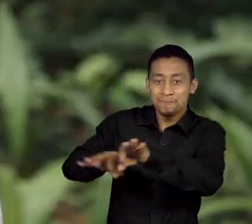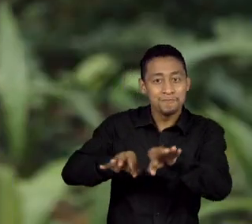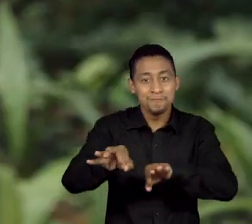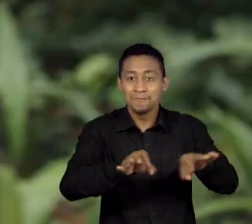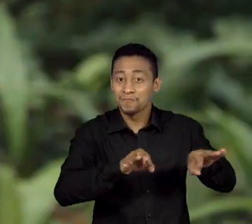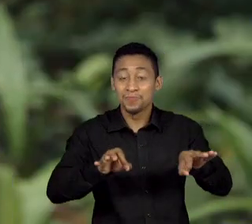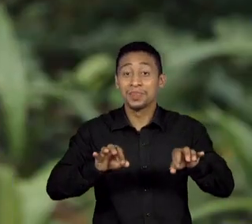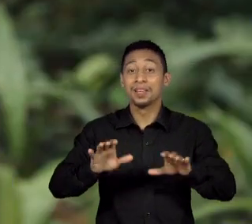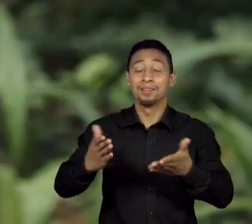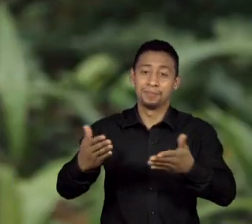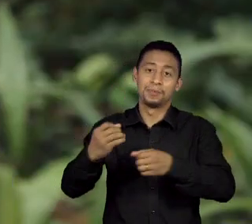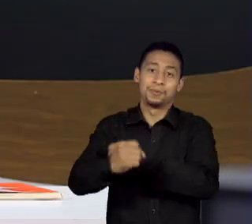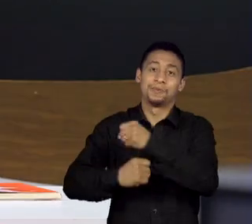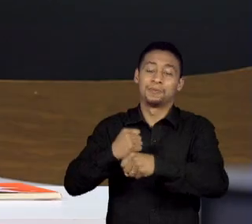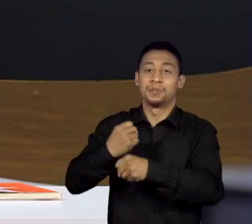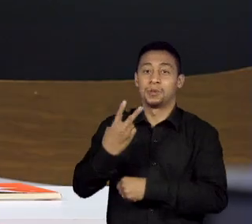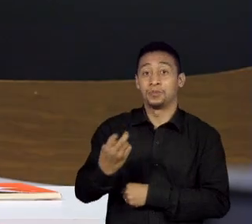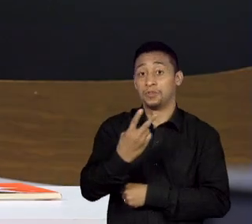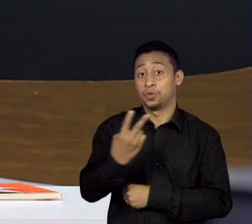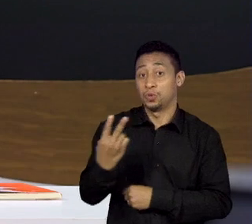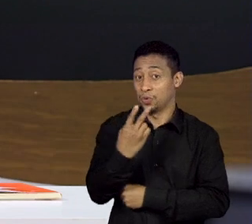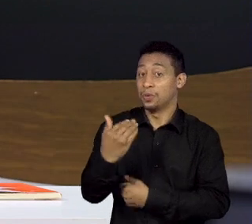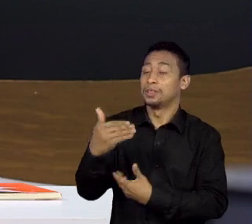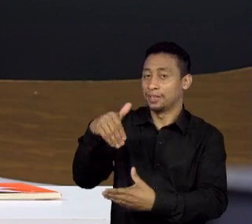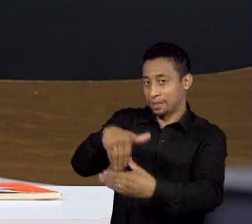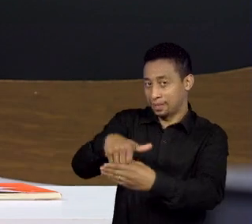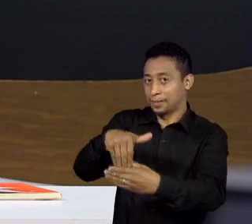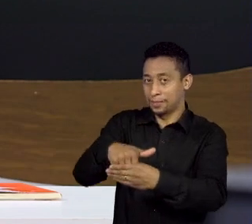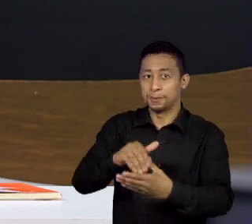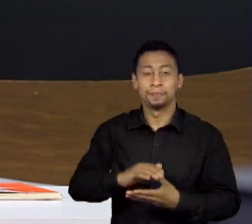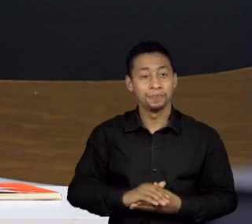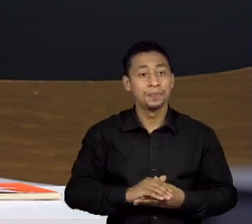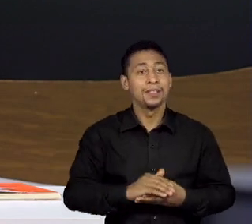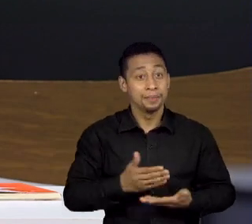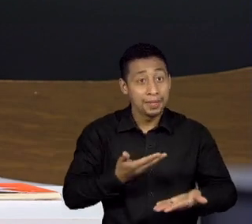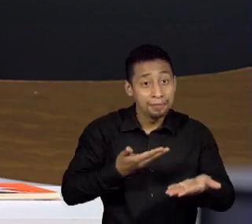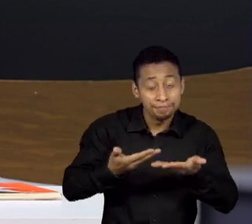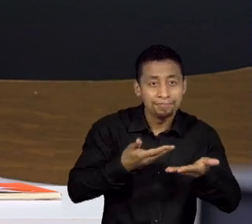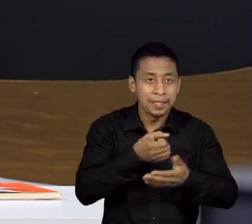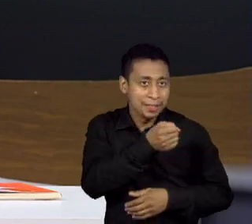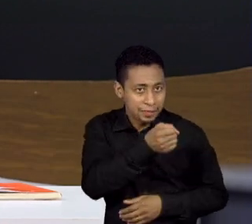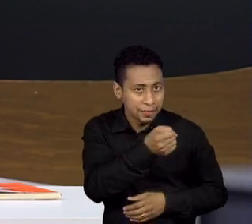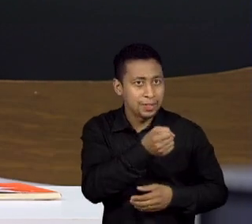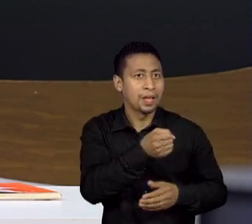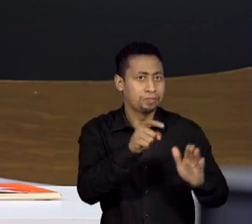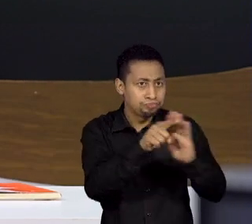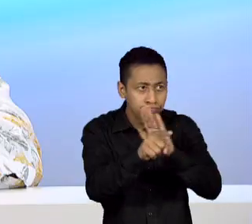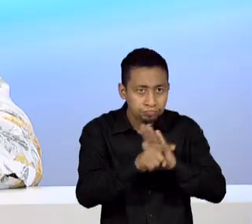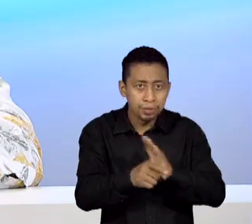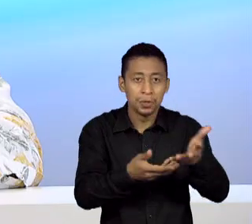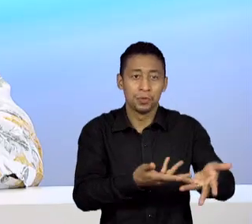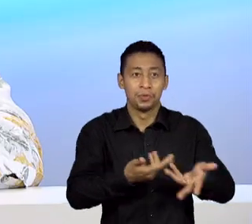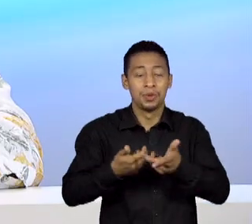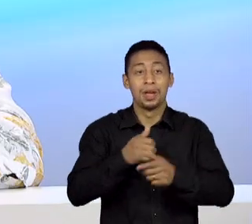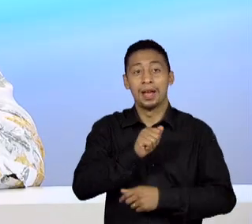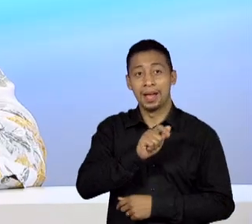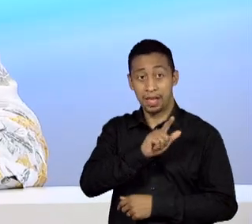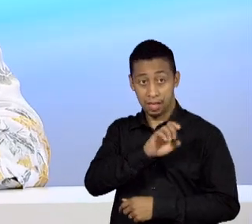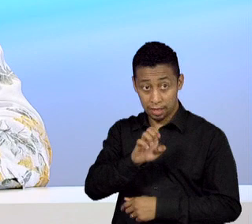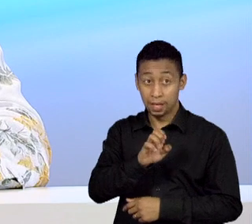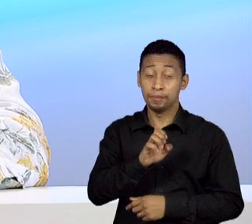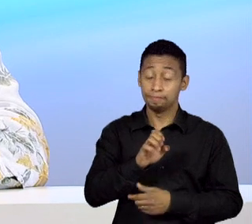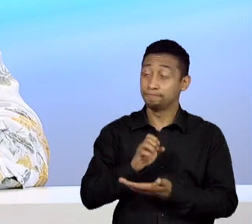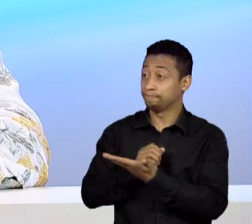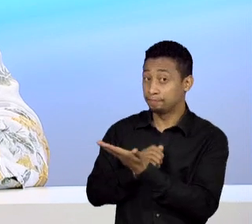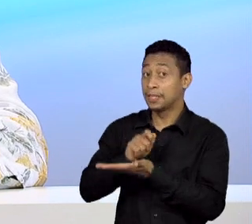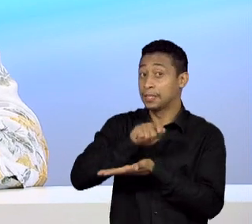do próximo ano. Para entrevistar o Guel Arraes e o Jorge Furtado, nós convidamos Alê Santos, escritor